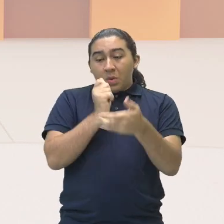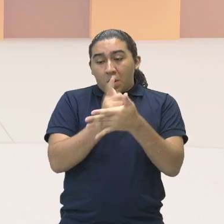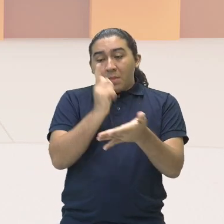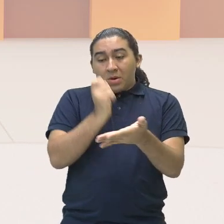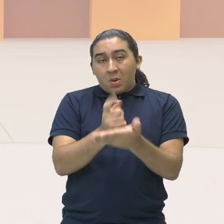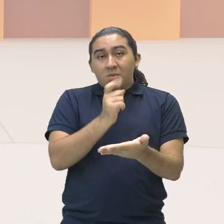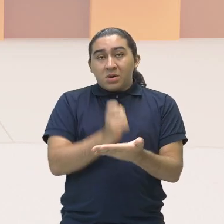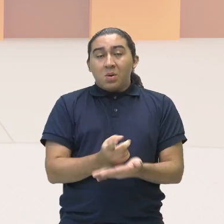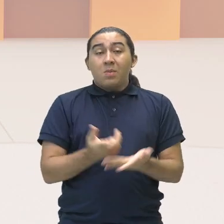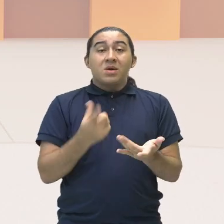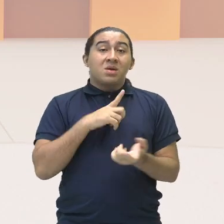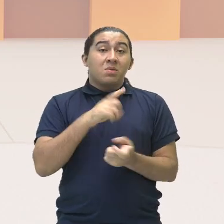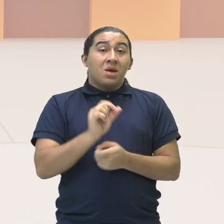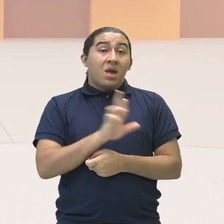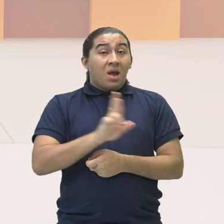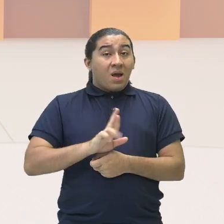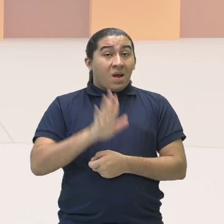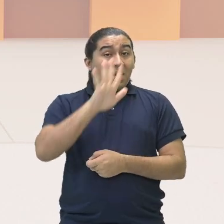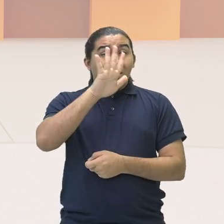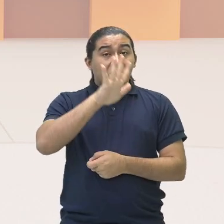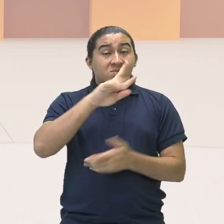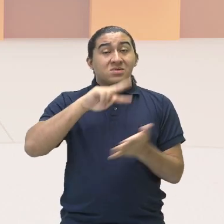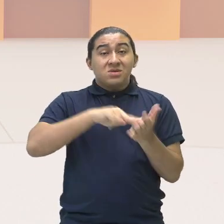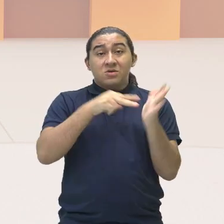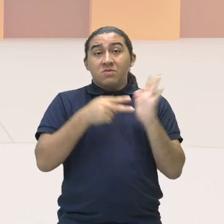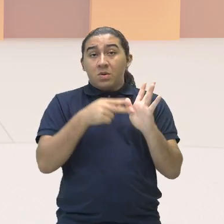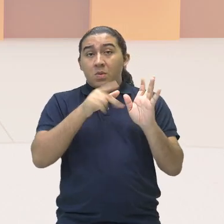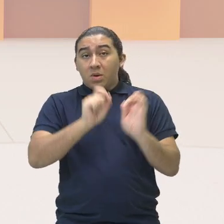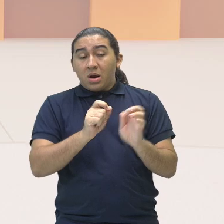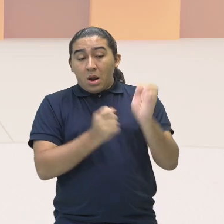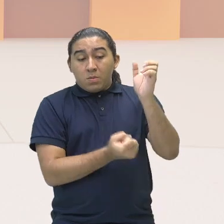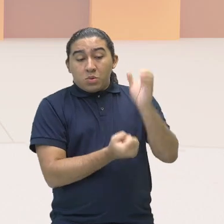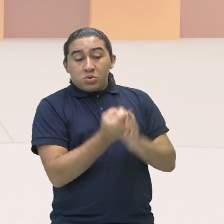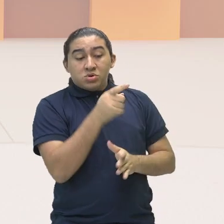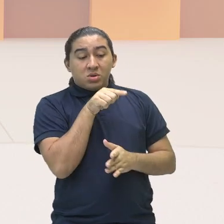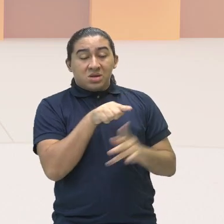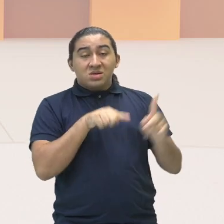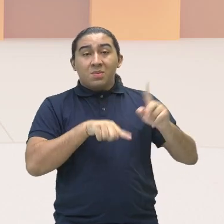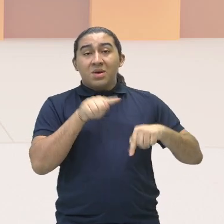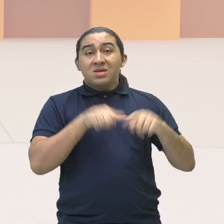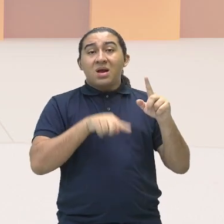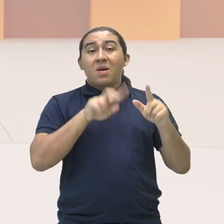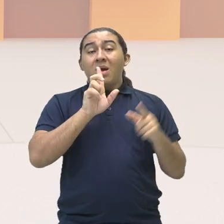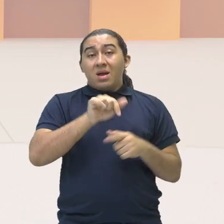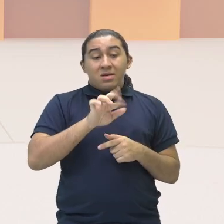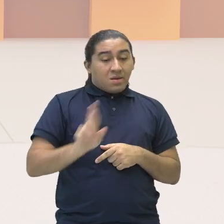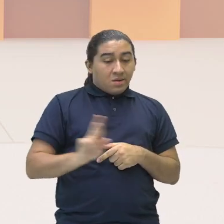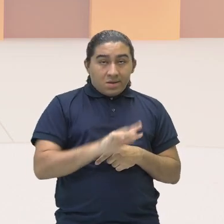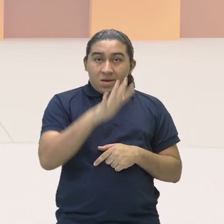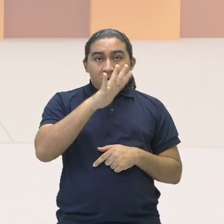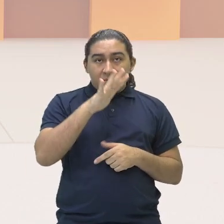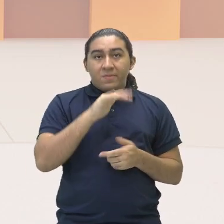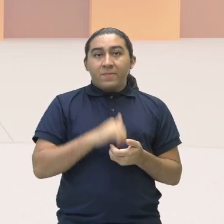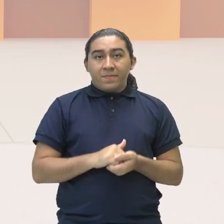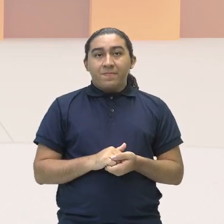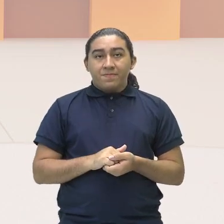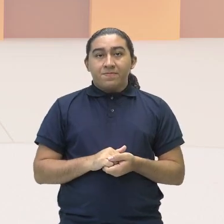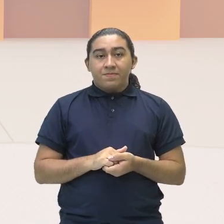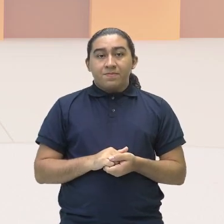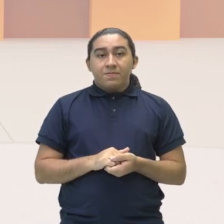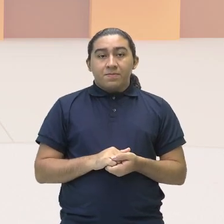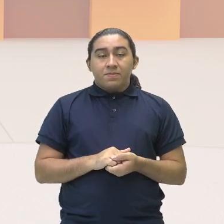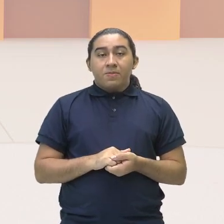altos custos, o que tornava essa produção cada vez mais cara. Então, a produção em